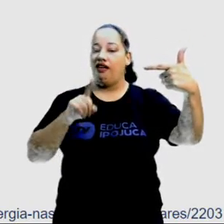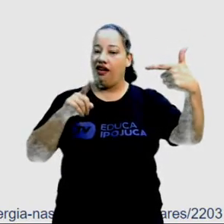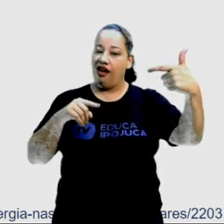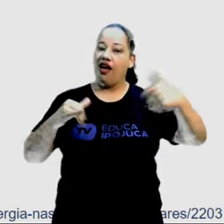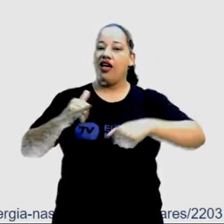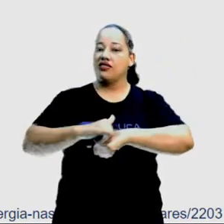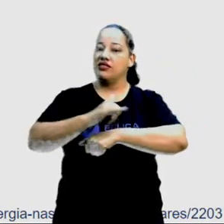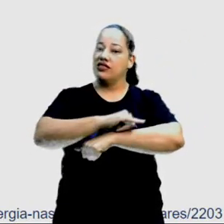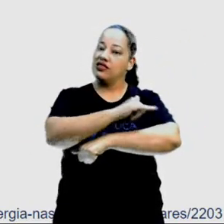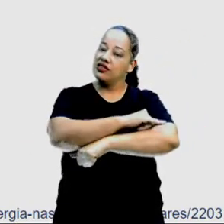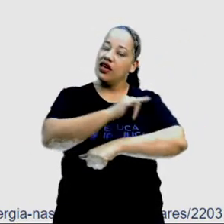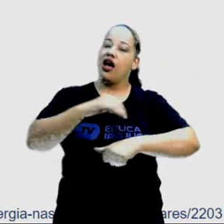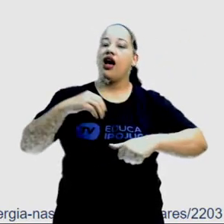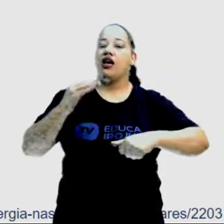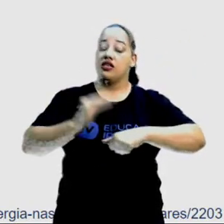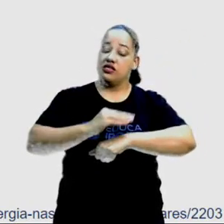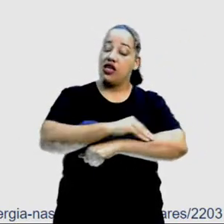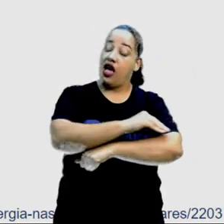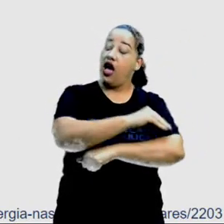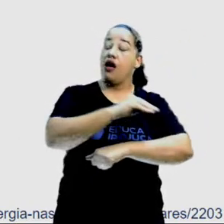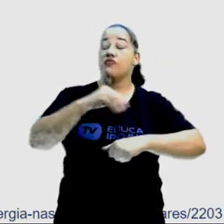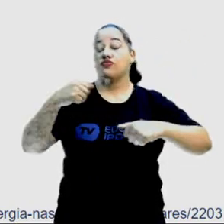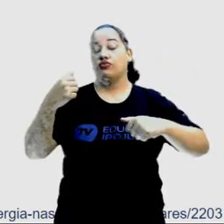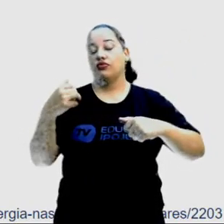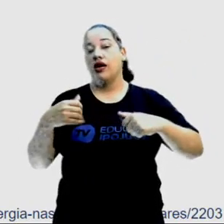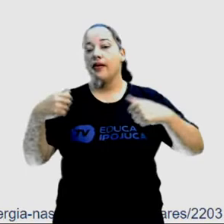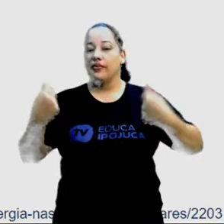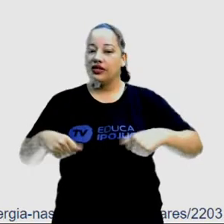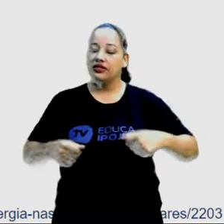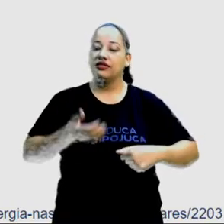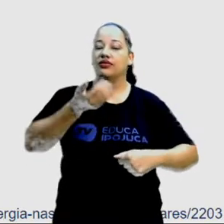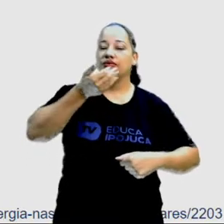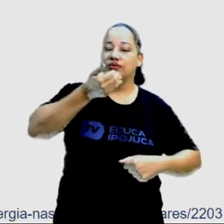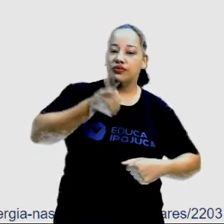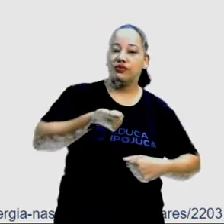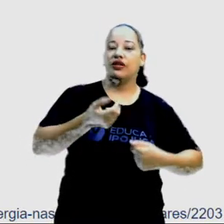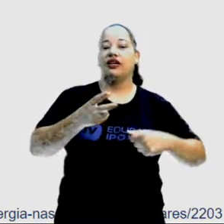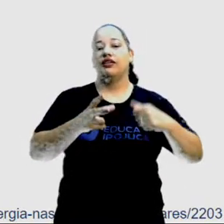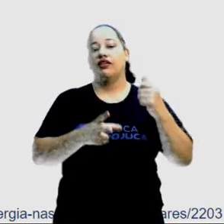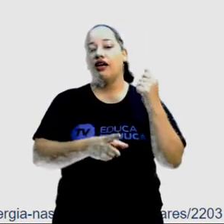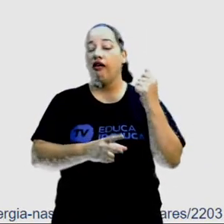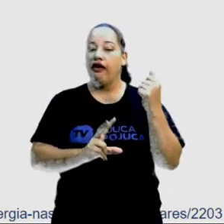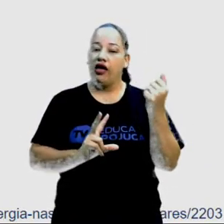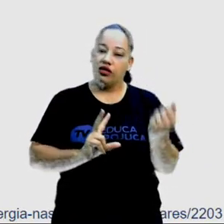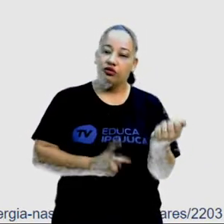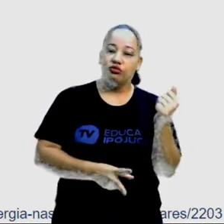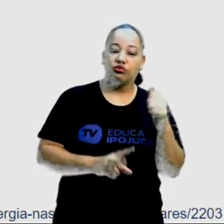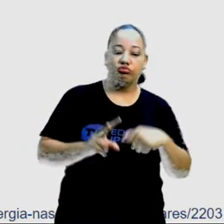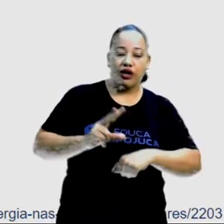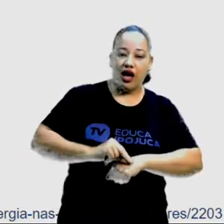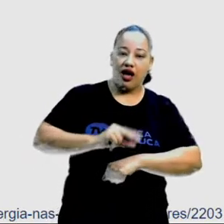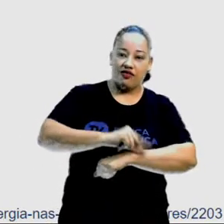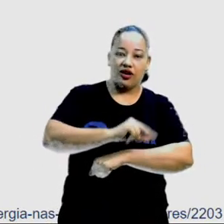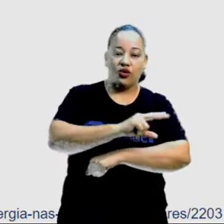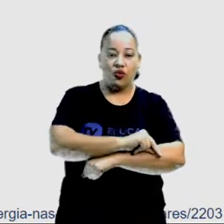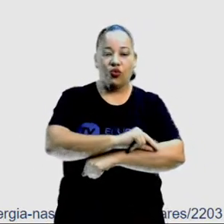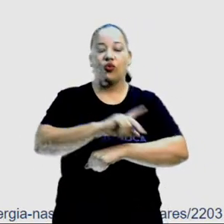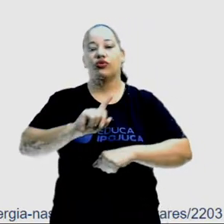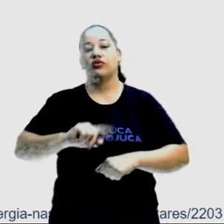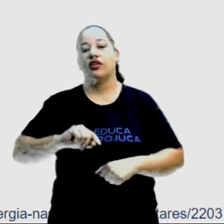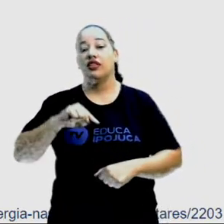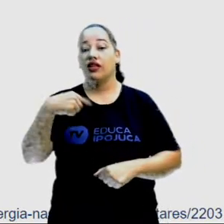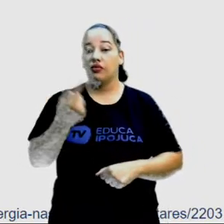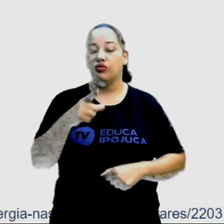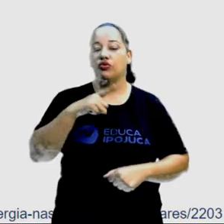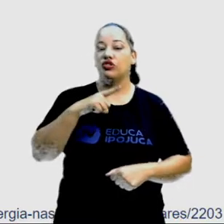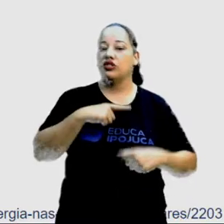como se alimentar de quê? De gafanhoto. Depois, o quê? O consumidor terciário, que é a cobra que tem essa exemplificação